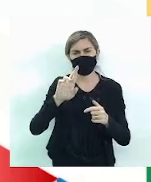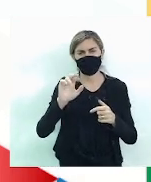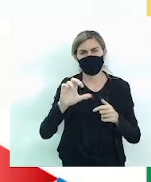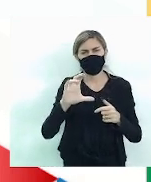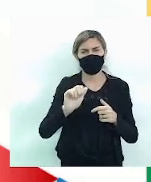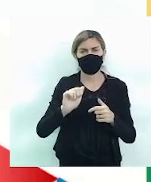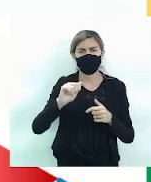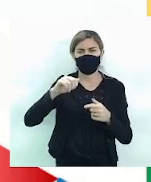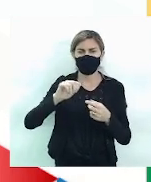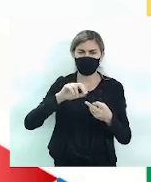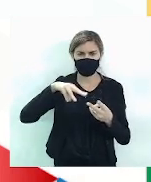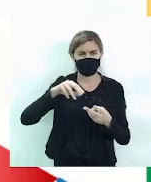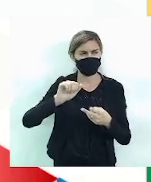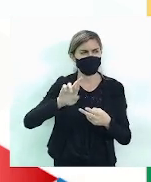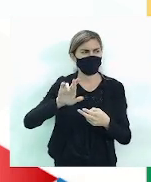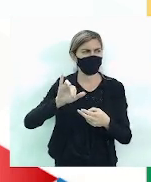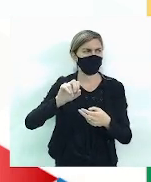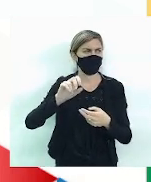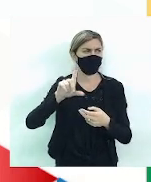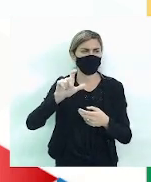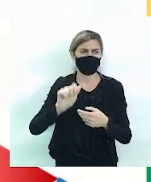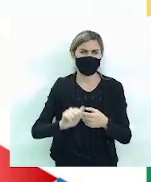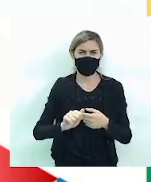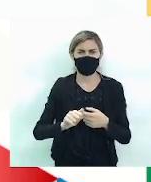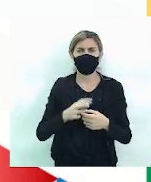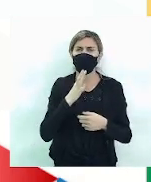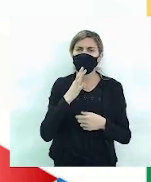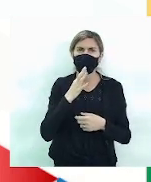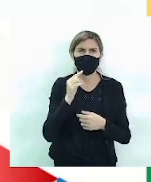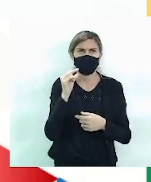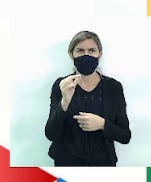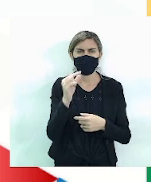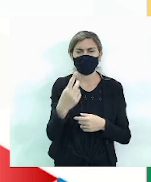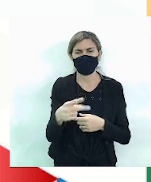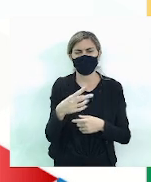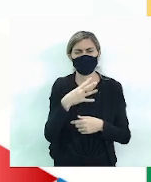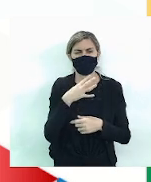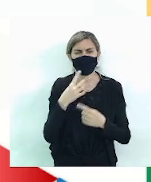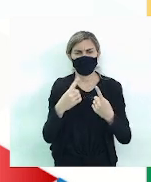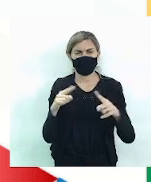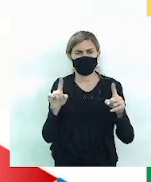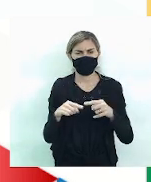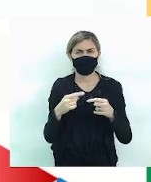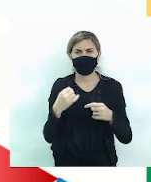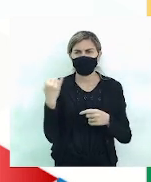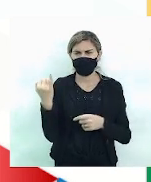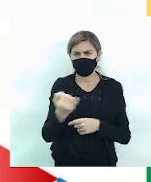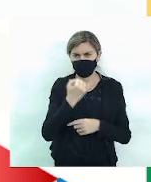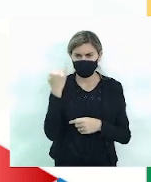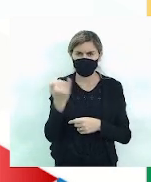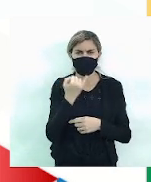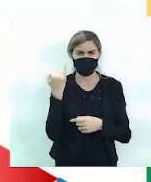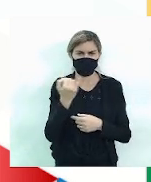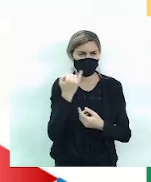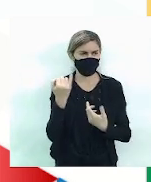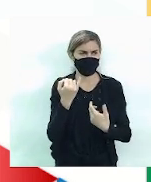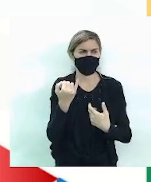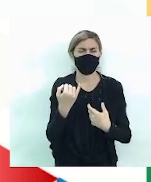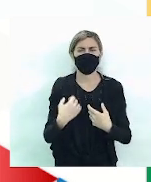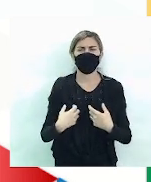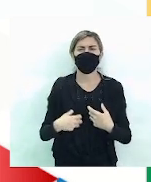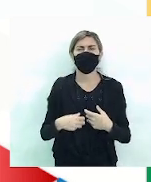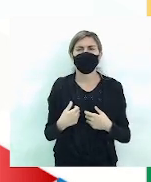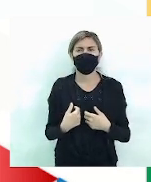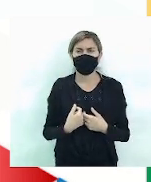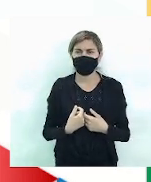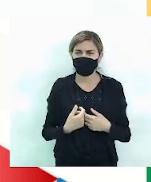agora analisar um pouco também a letra, conhecer um pouco sobre essa música, não é isso? O importante... Professor Robson, um grande